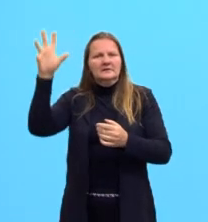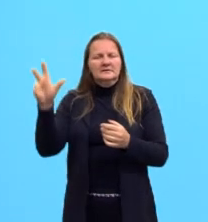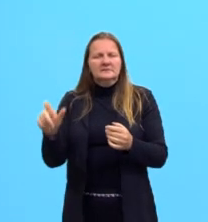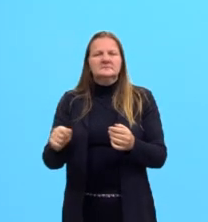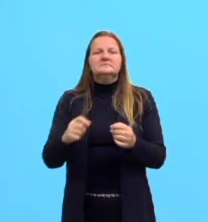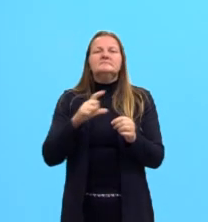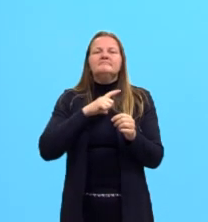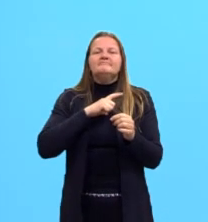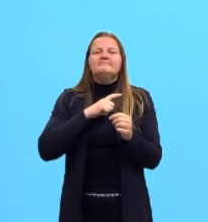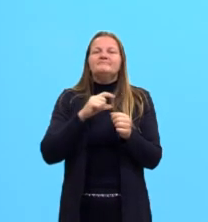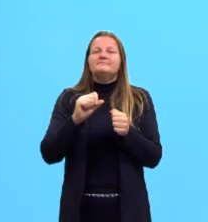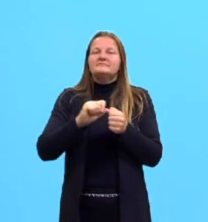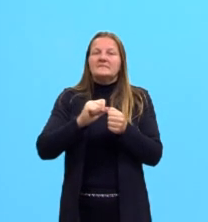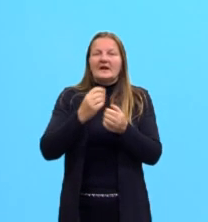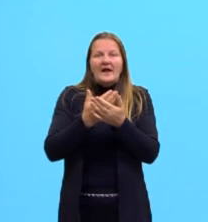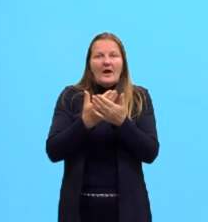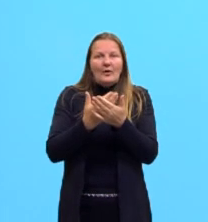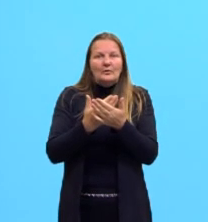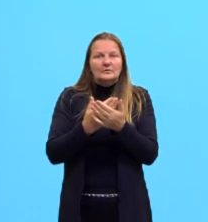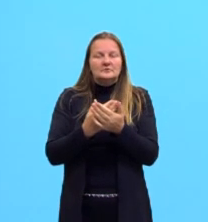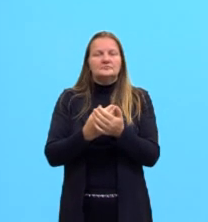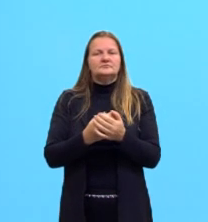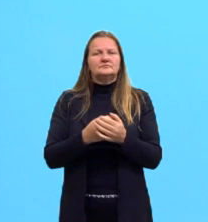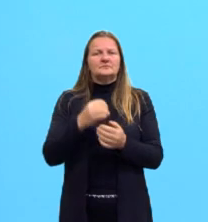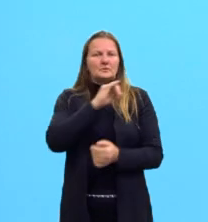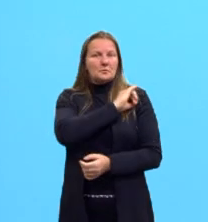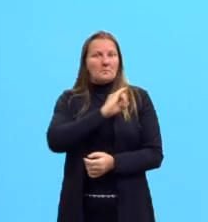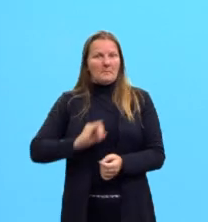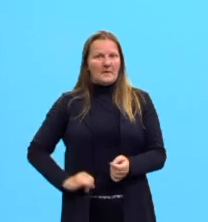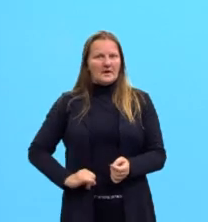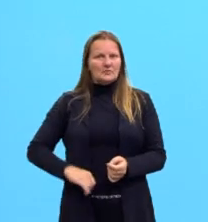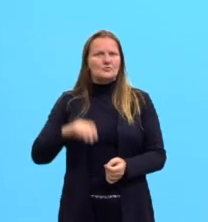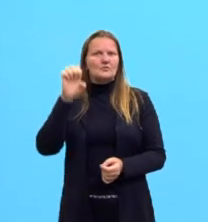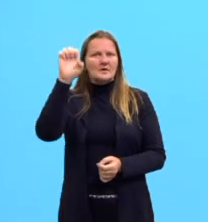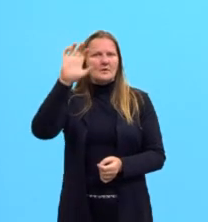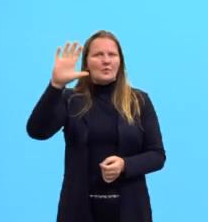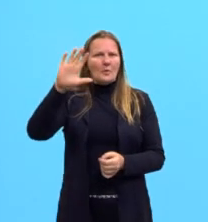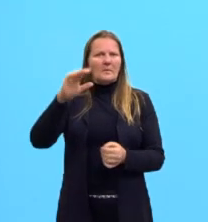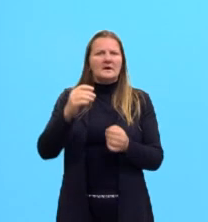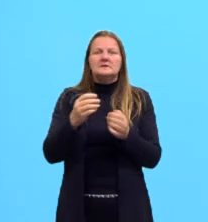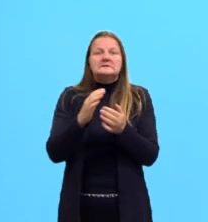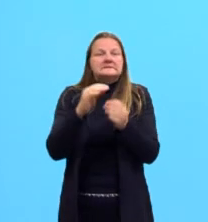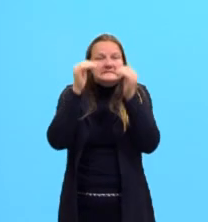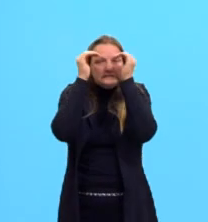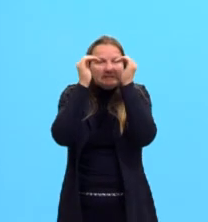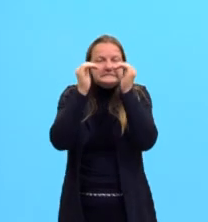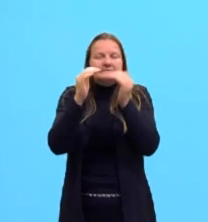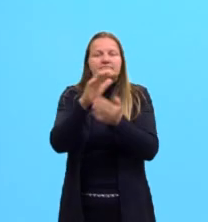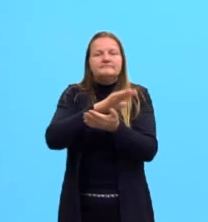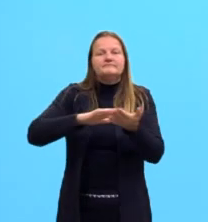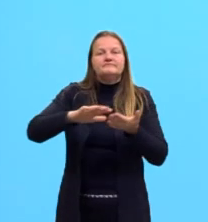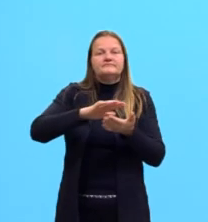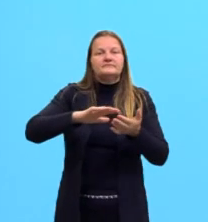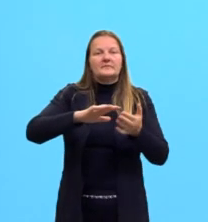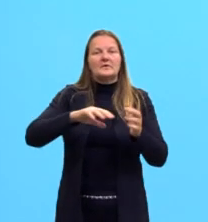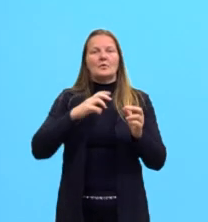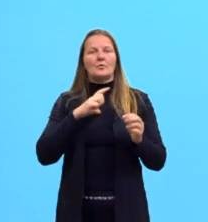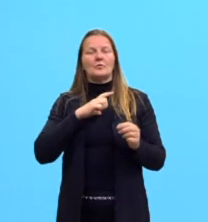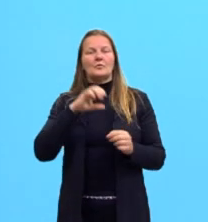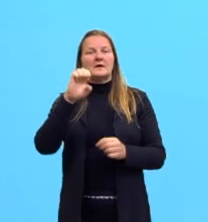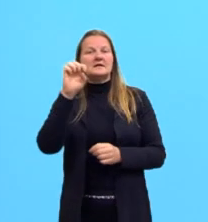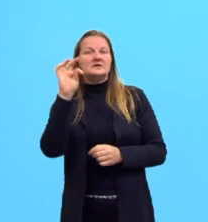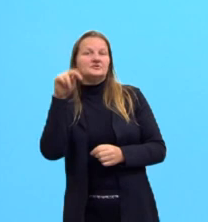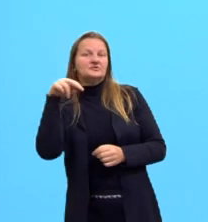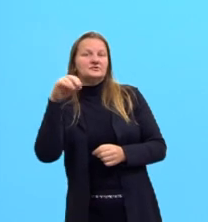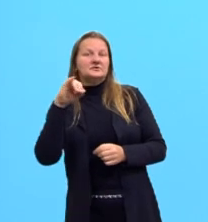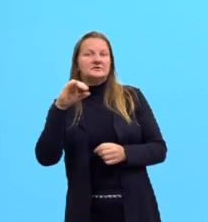né Nós vimos na aula de Imperialismo Europeu Justamente não levou em conta essas essas